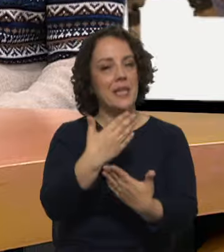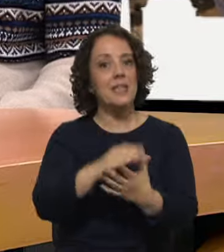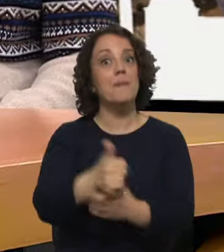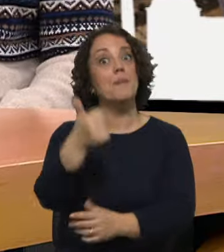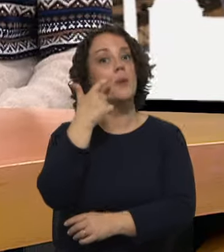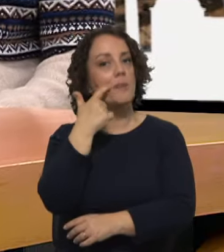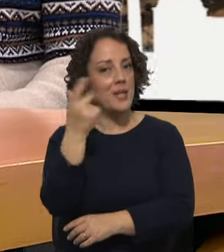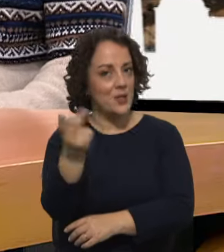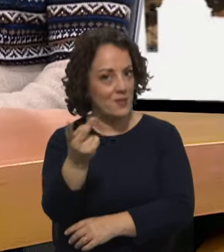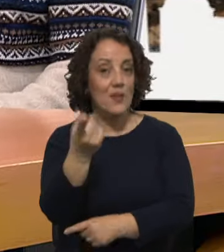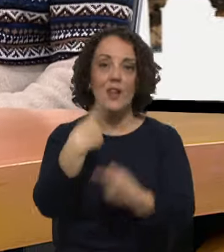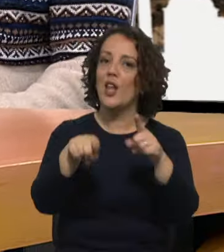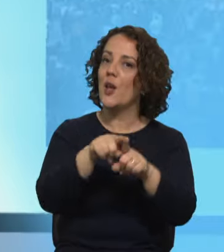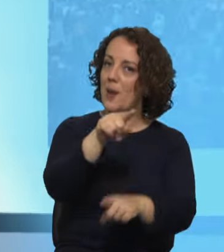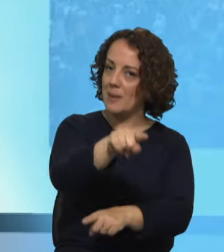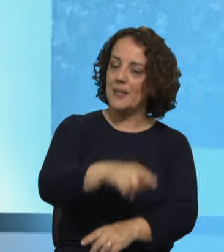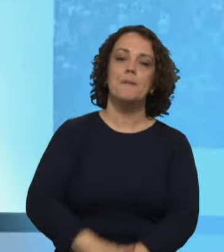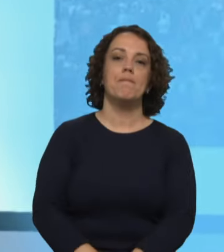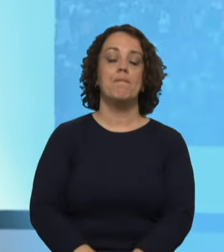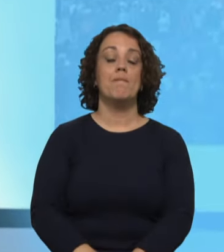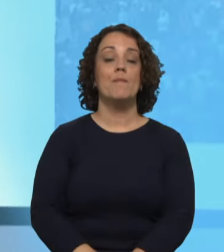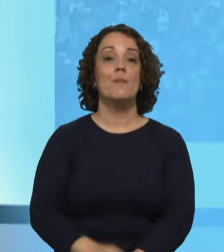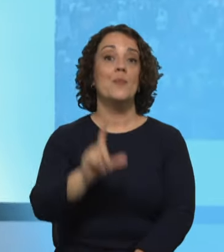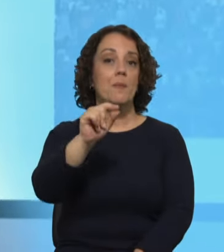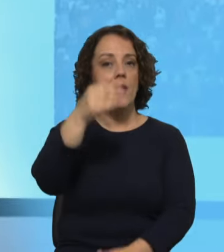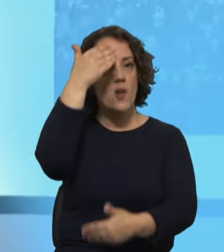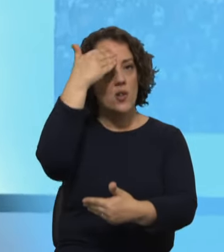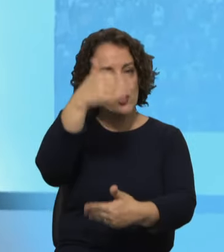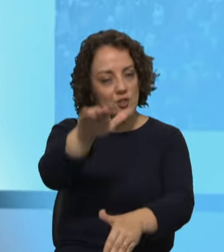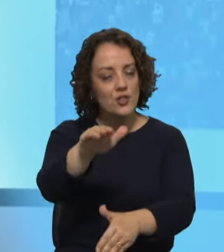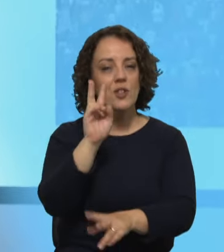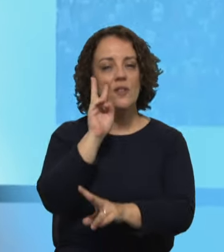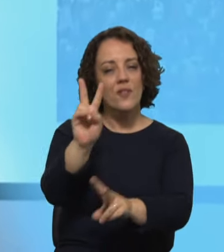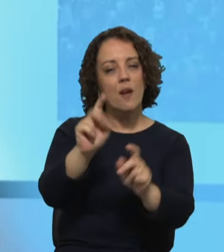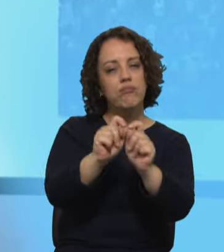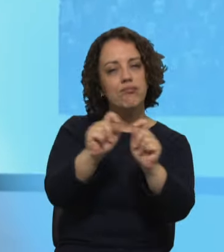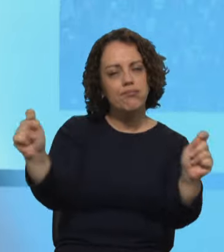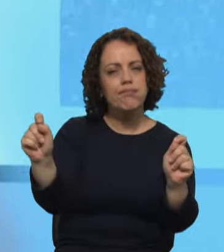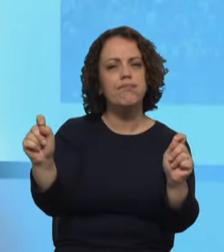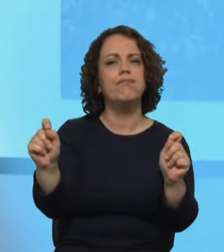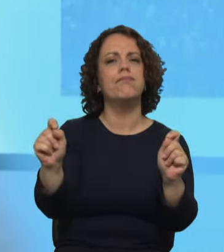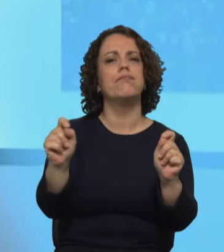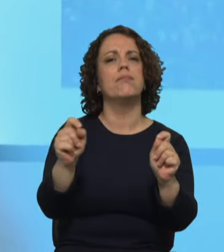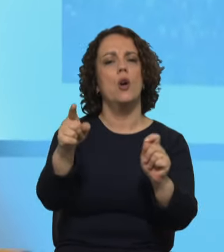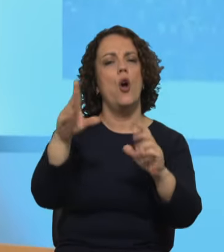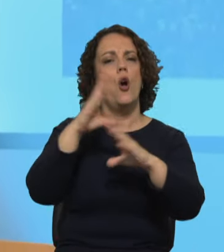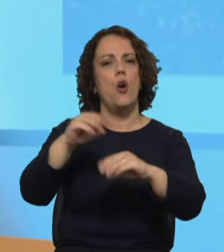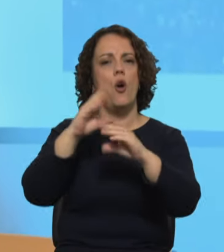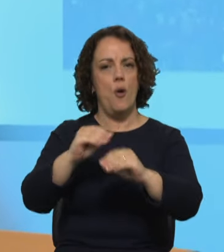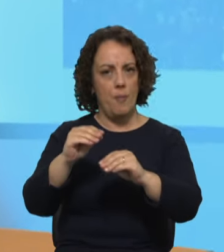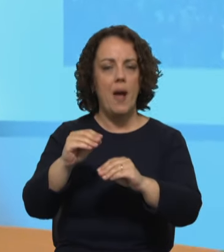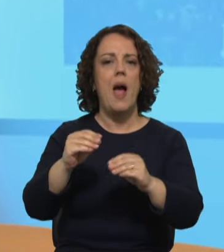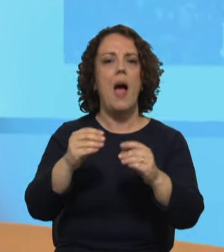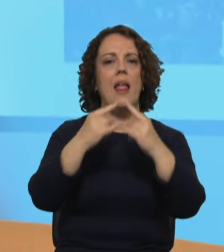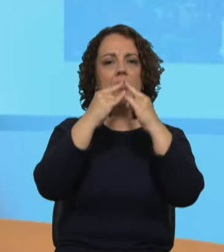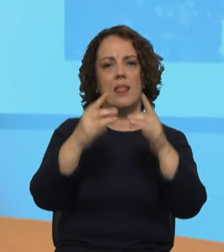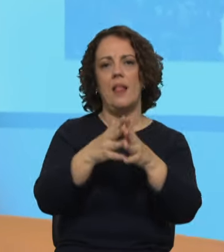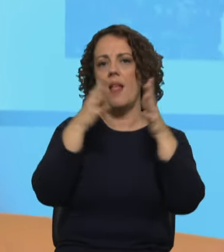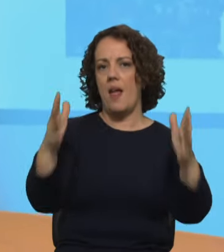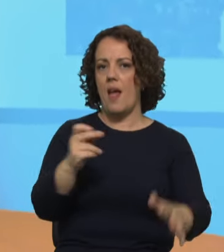Páscoa para vocês convido ainda a escutar esta experiência de uma forma mais alargada no podcast alarga à tua tenda um